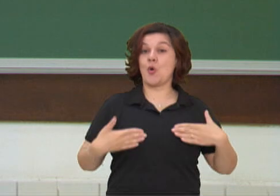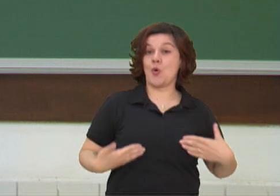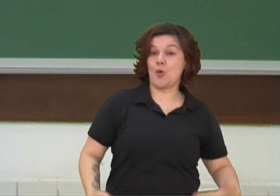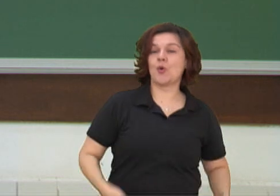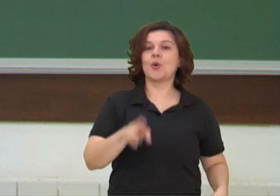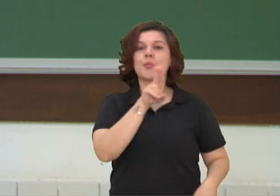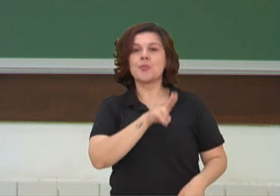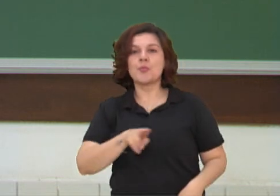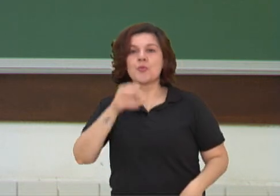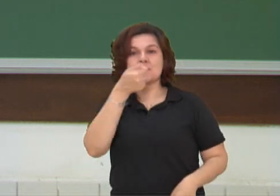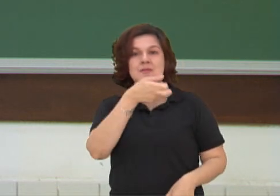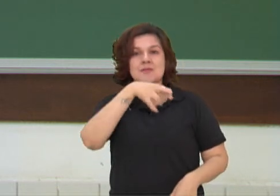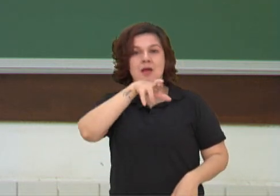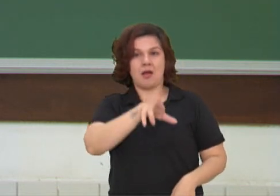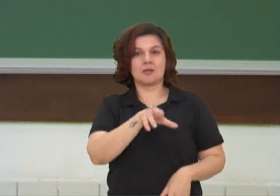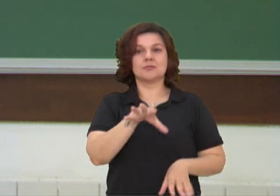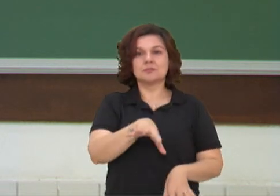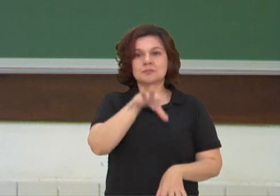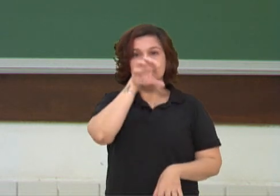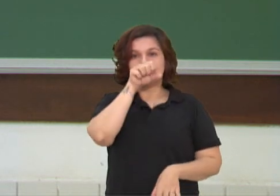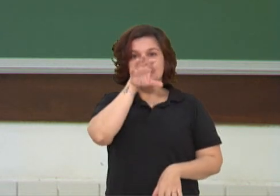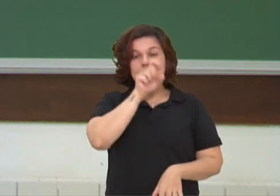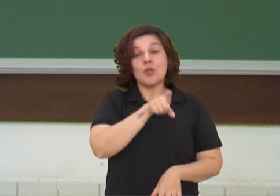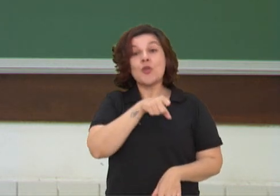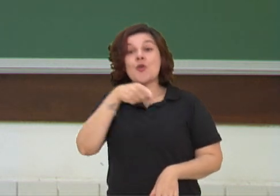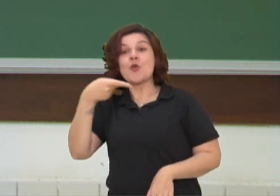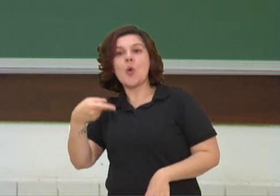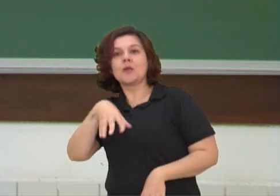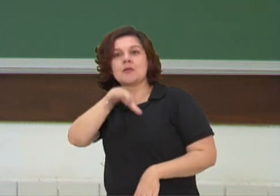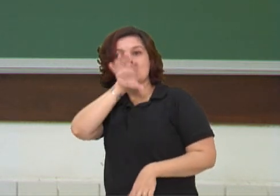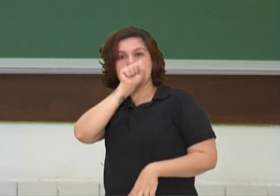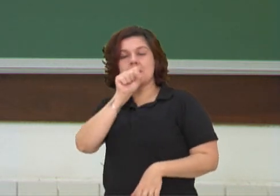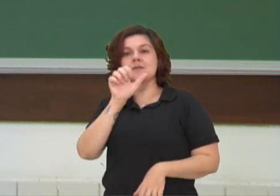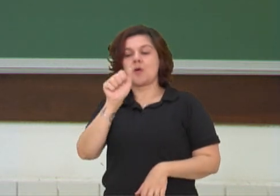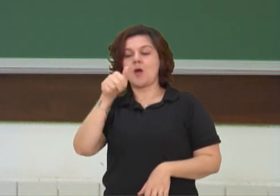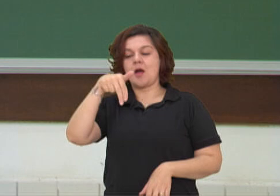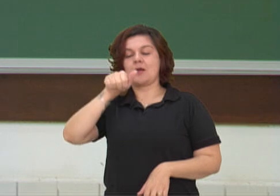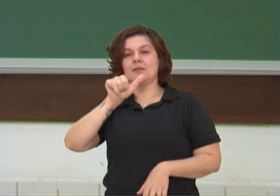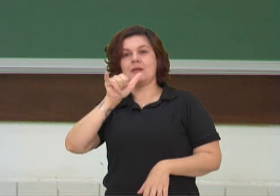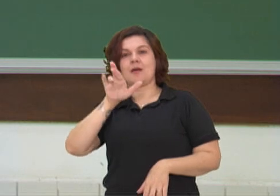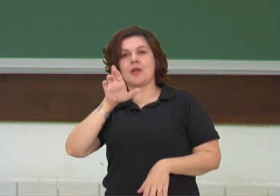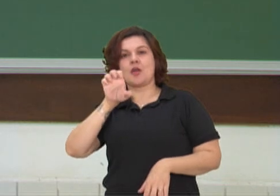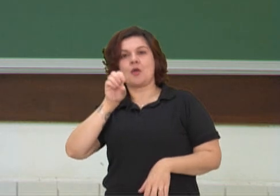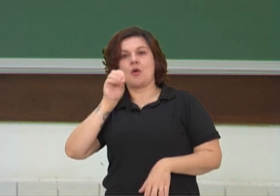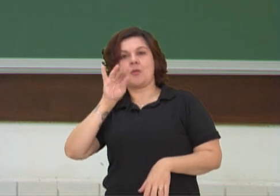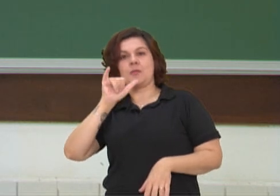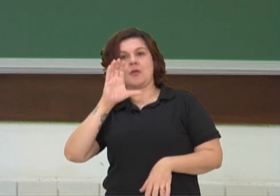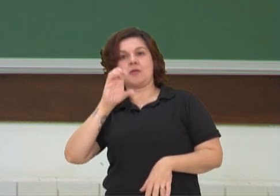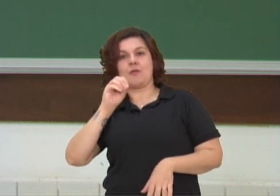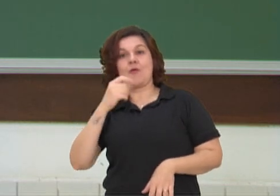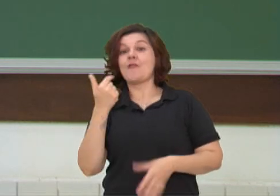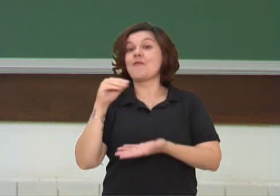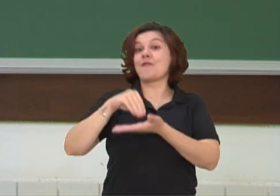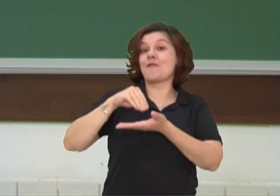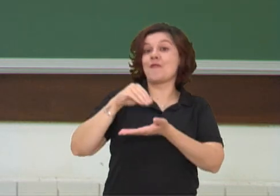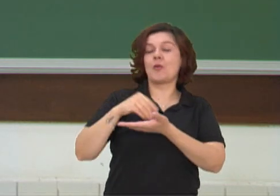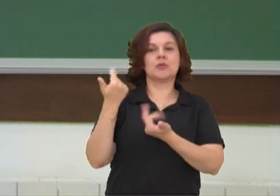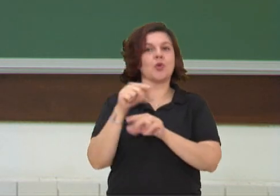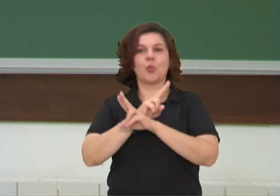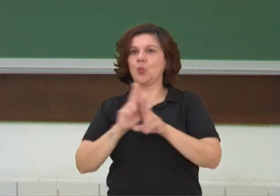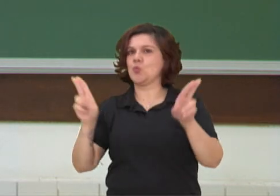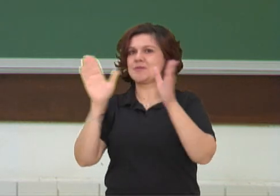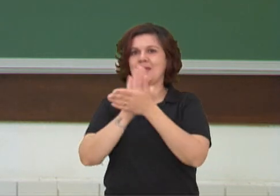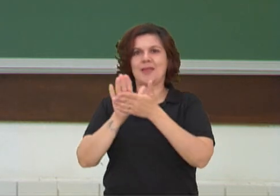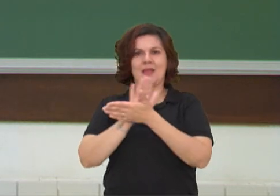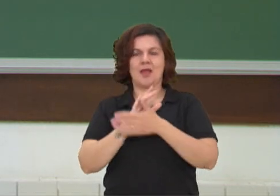fonte de energia, e também ali o anaeróbico, que é quando o nosso corpo não usa ali o oxigênio e faz uso principalmente de carboidratos aí do nosso